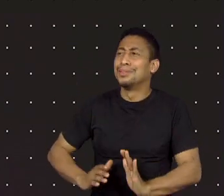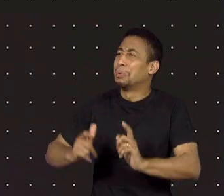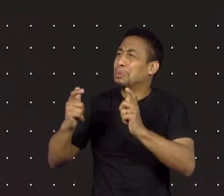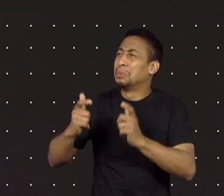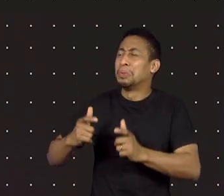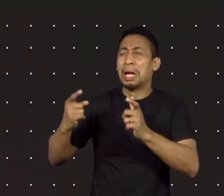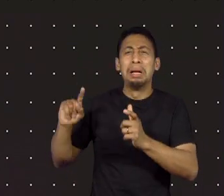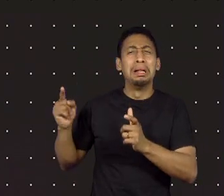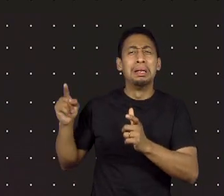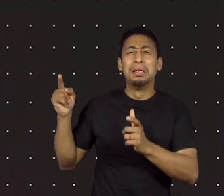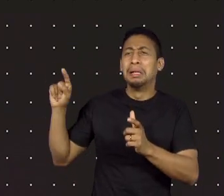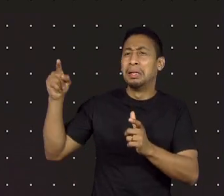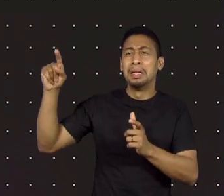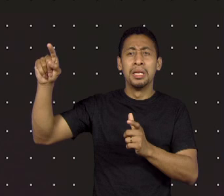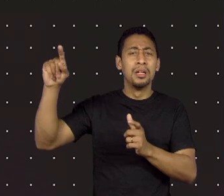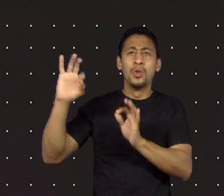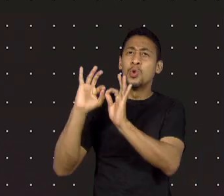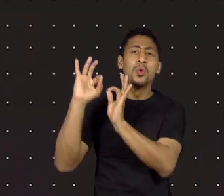E depois, claro,